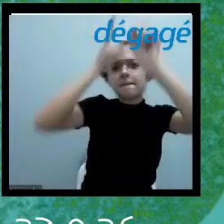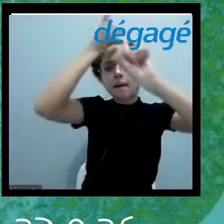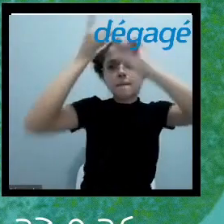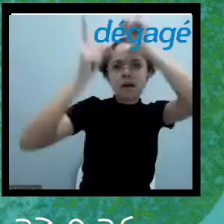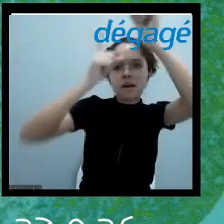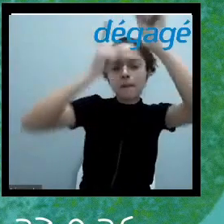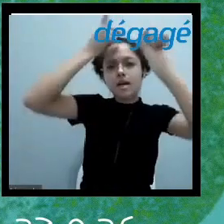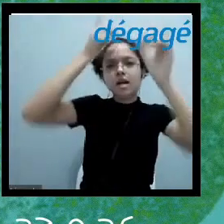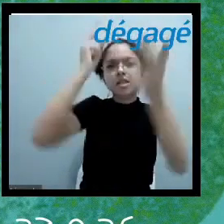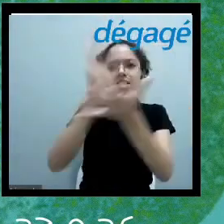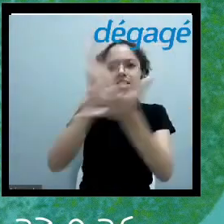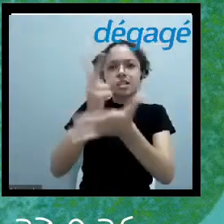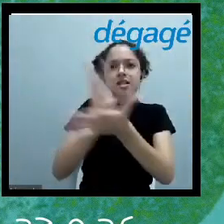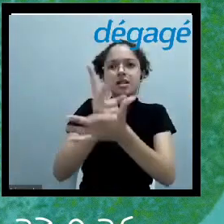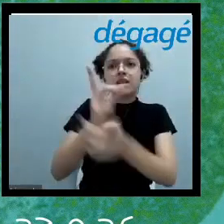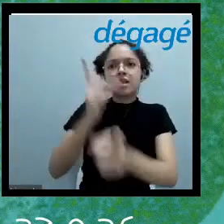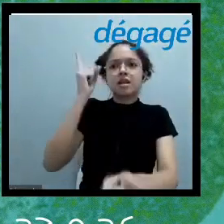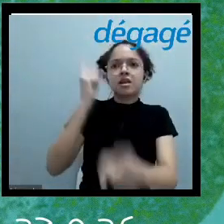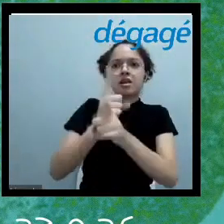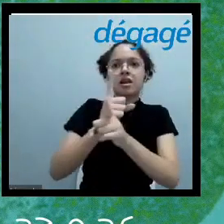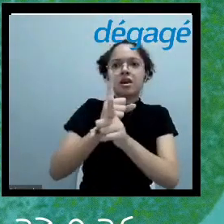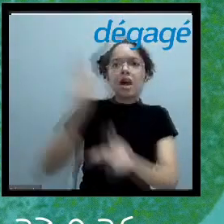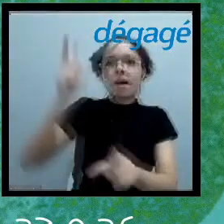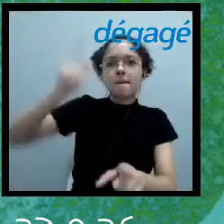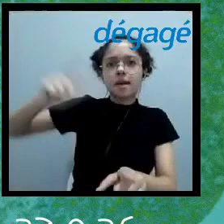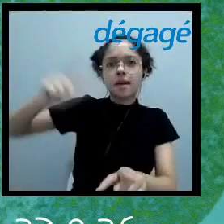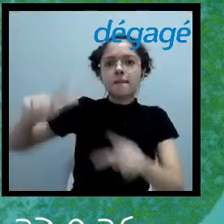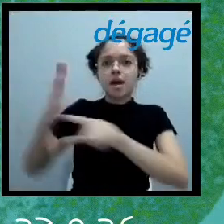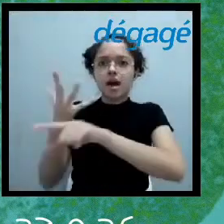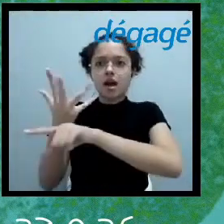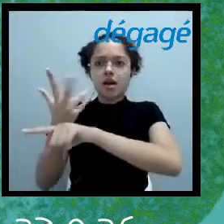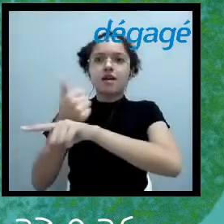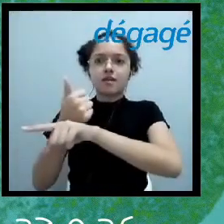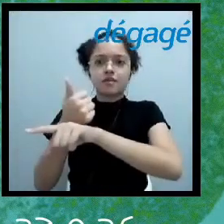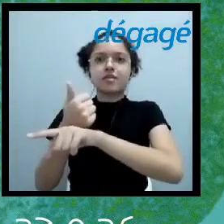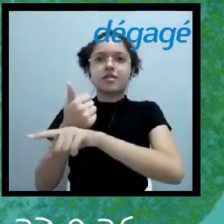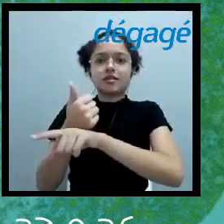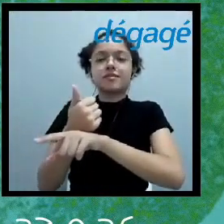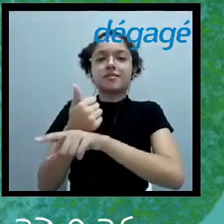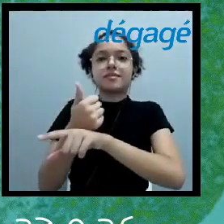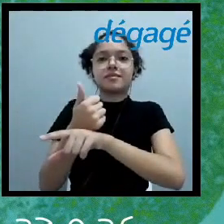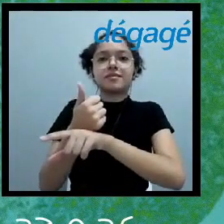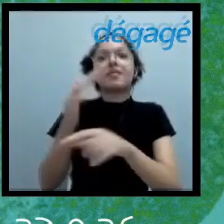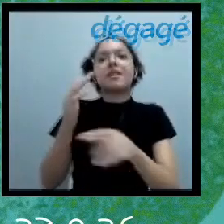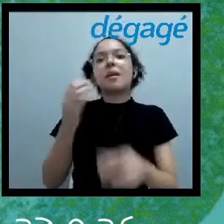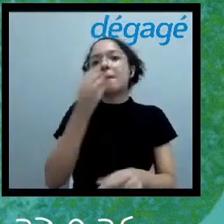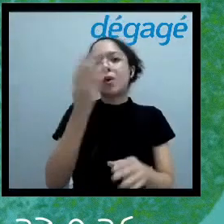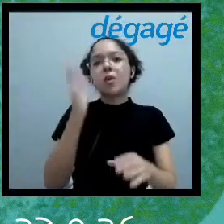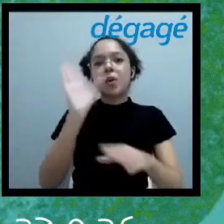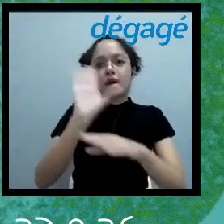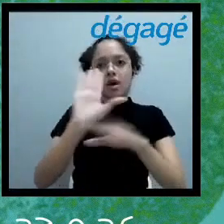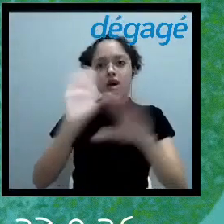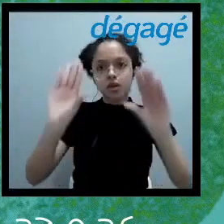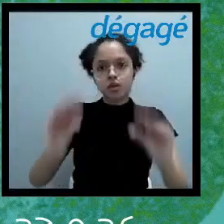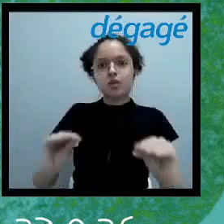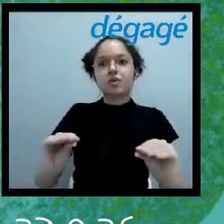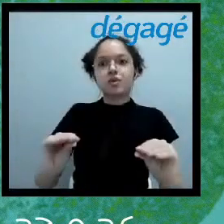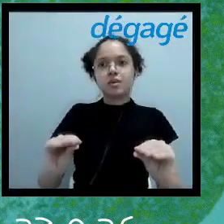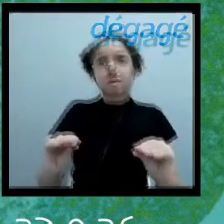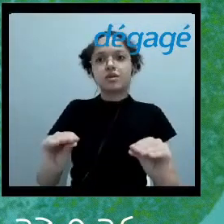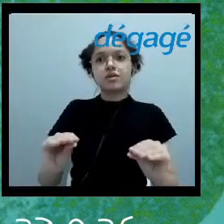Nos encontraremos nos próximos encontros, que serão breves. Boa noite, Evoé.